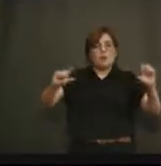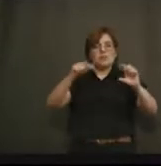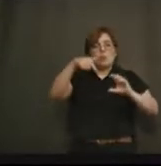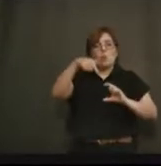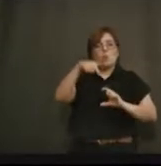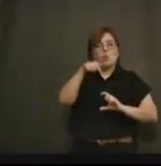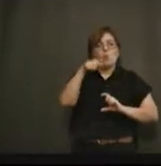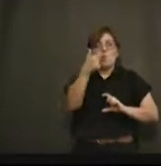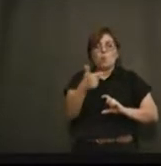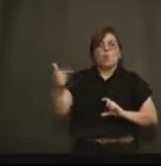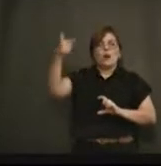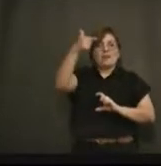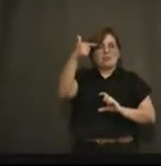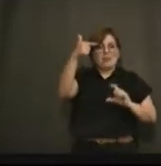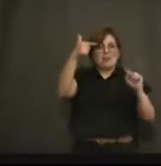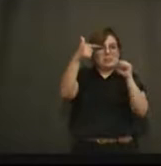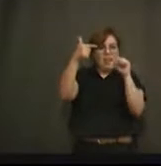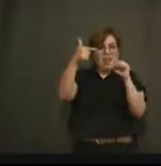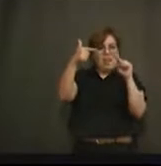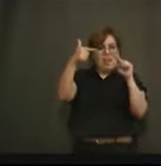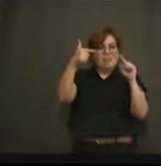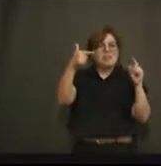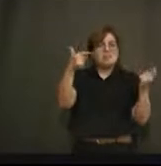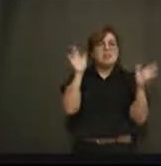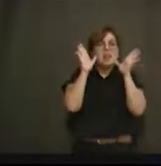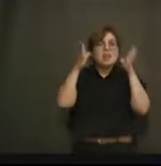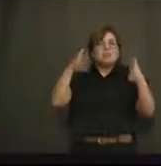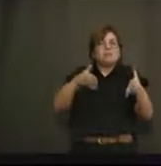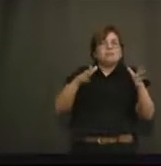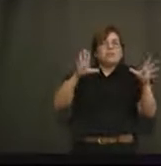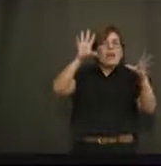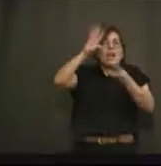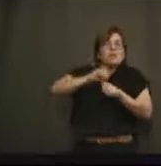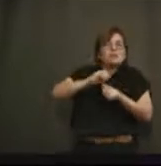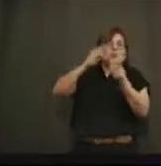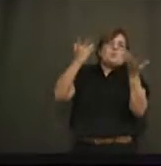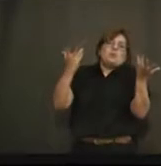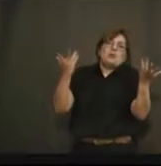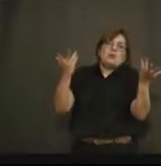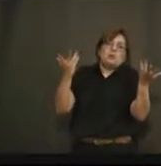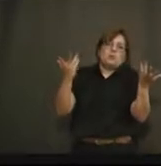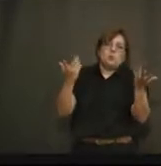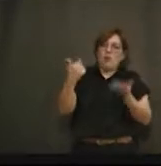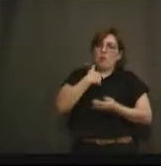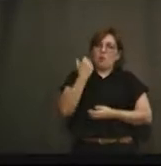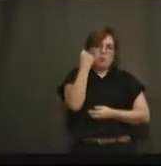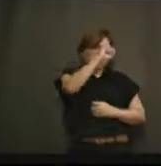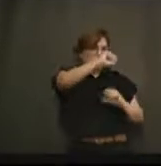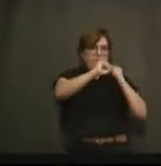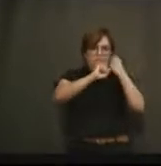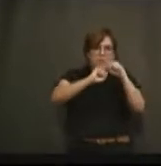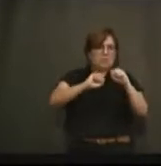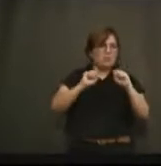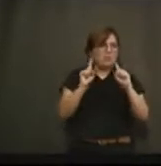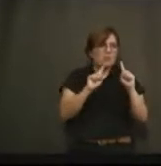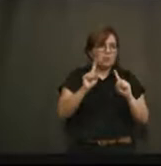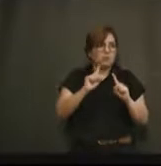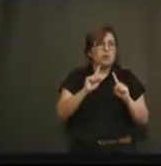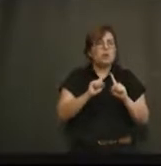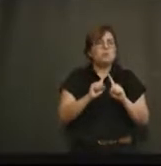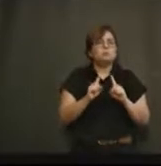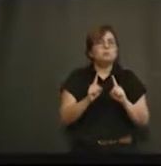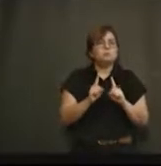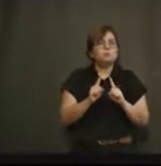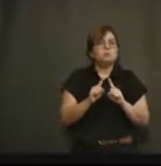restringe a ensinar uma fórmula. É, eu já vivo defendendo, não é falando sério, evidentemente, vivo defendendo que devia ter pena de cadeia